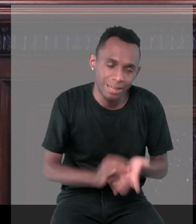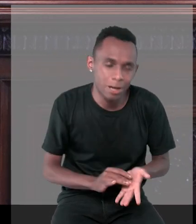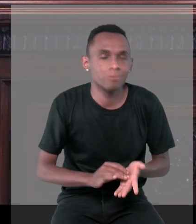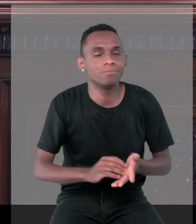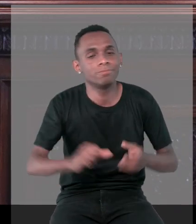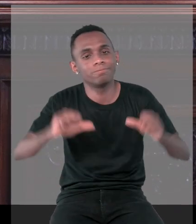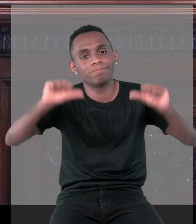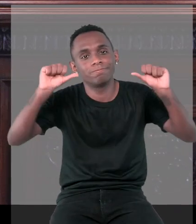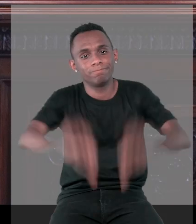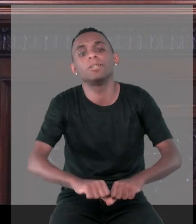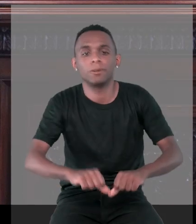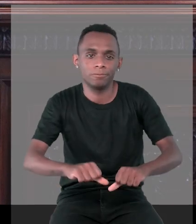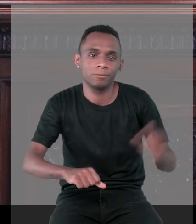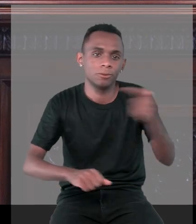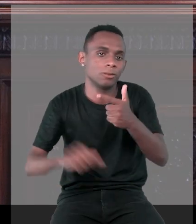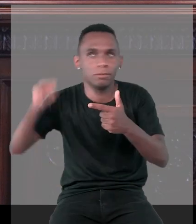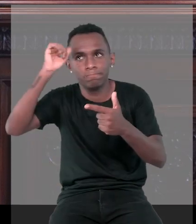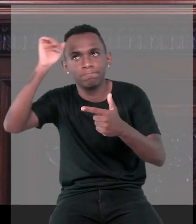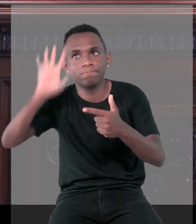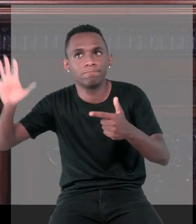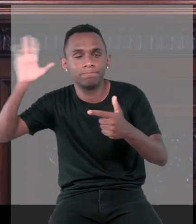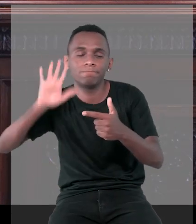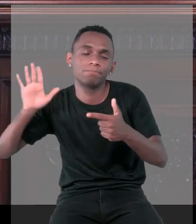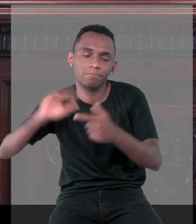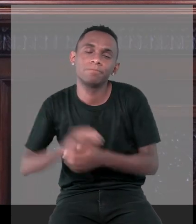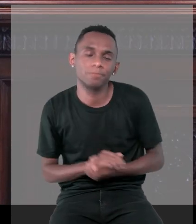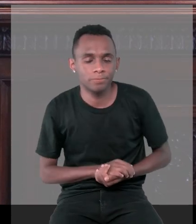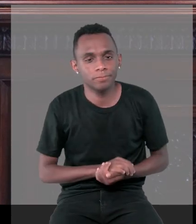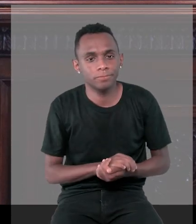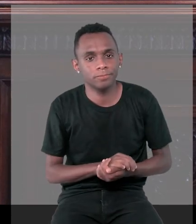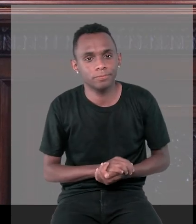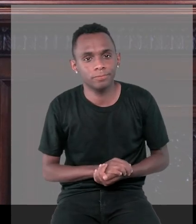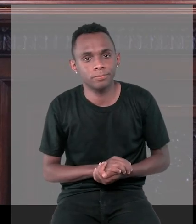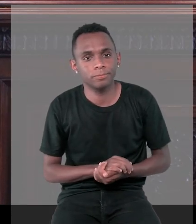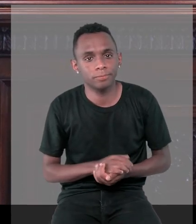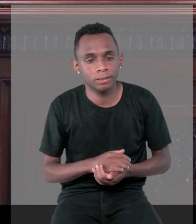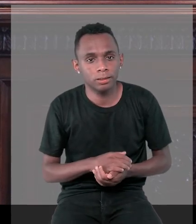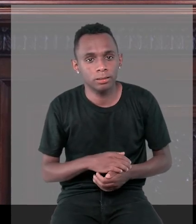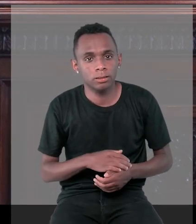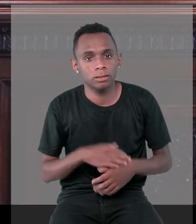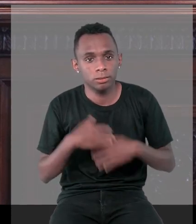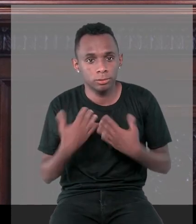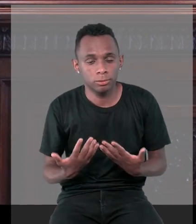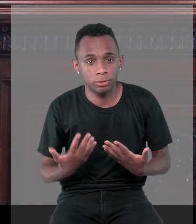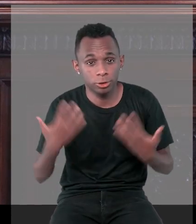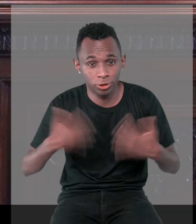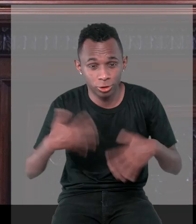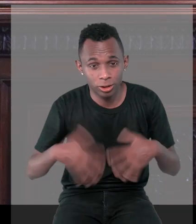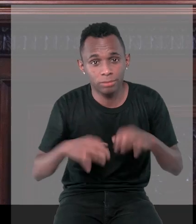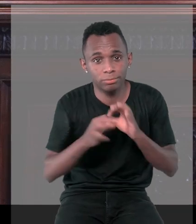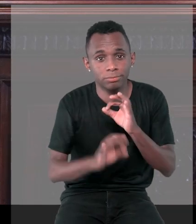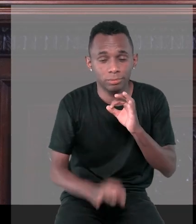é muito mais cruel que a ficção. Muito mais cruel do que a ficção. Gente, acho que nós já falamos